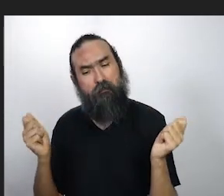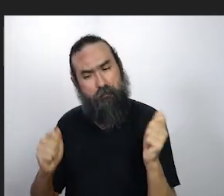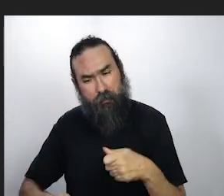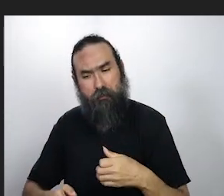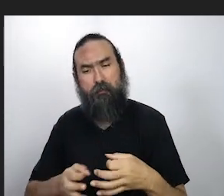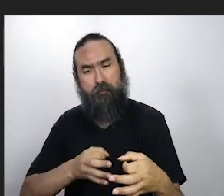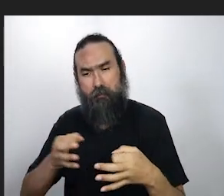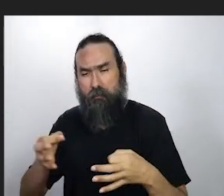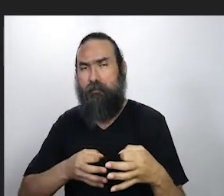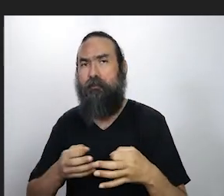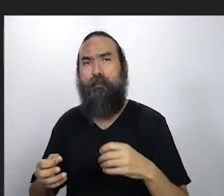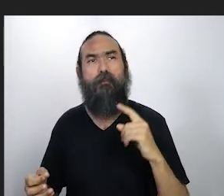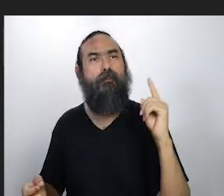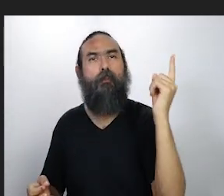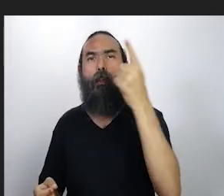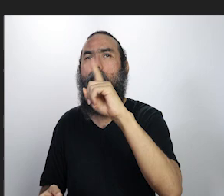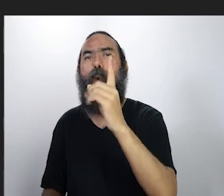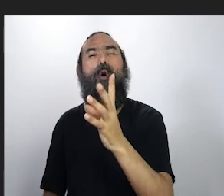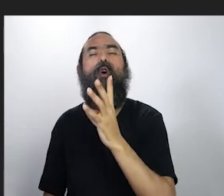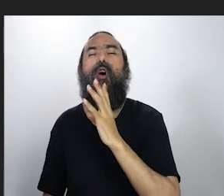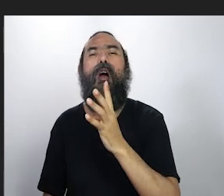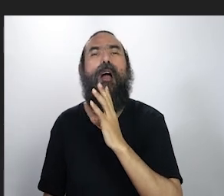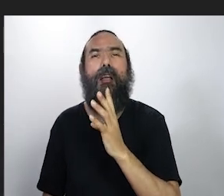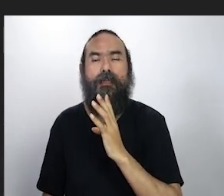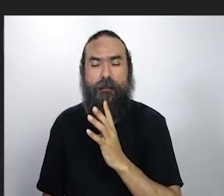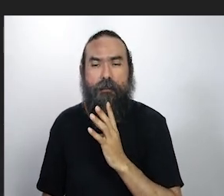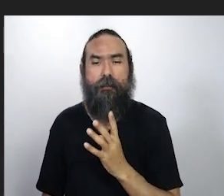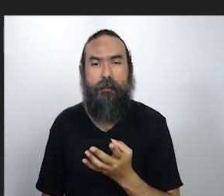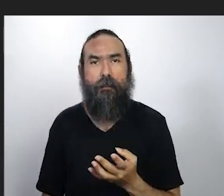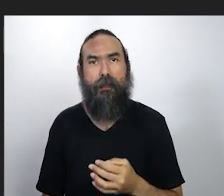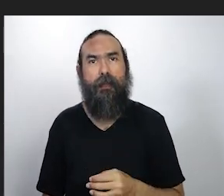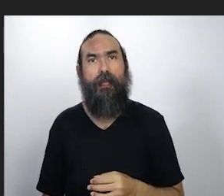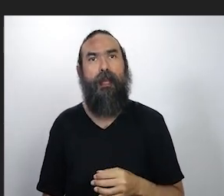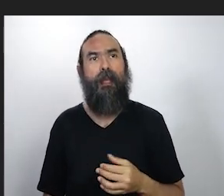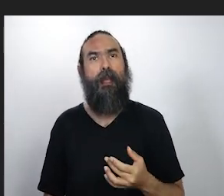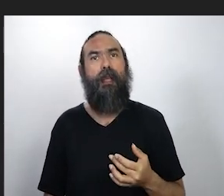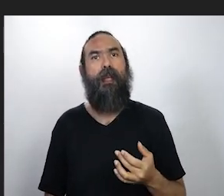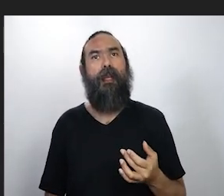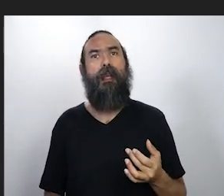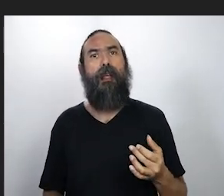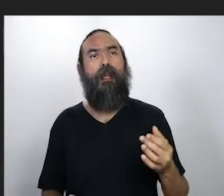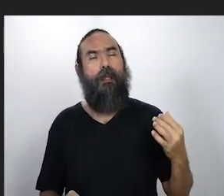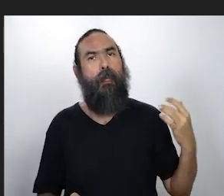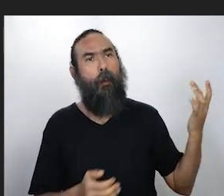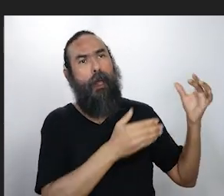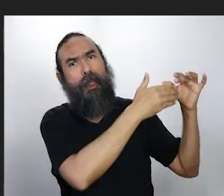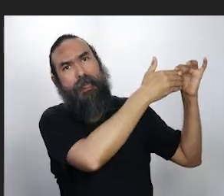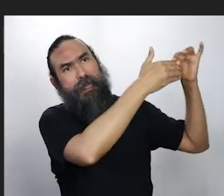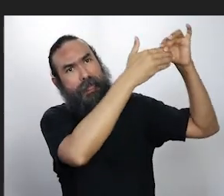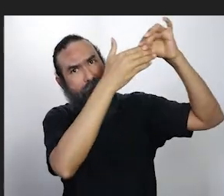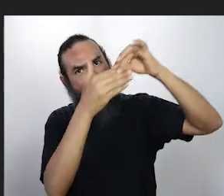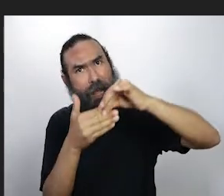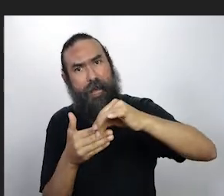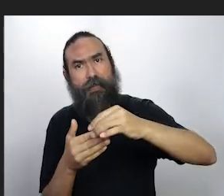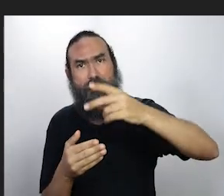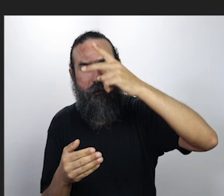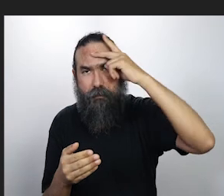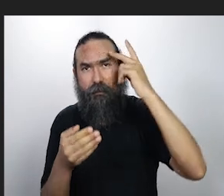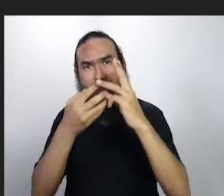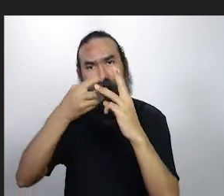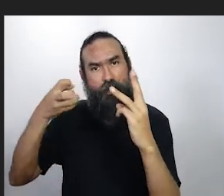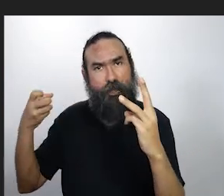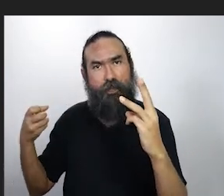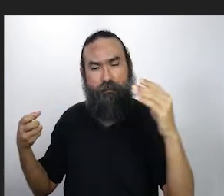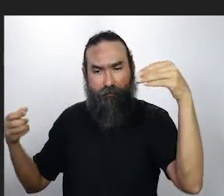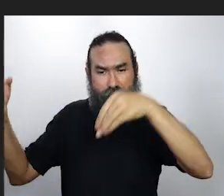e traz pessoas da aldeia para a cidade, faz a aldeia multiétnica, vai para a universidade. Até hoje eu adoro fazer isso, porque